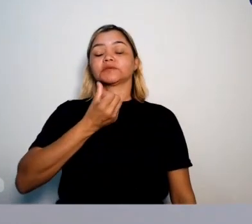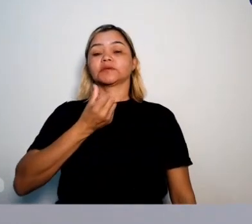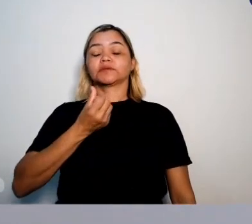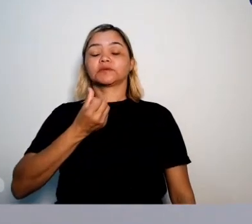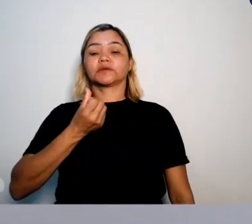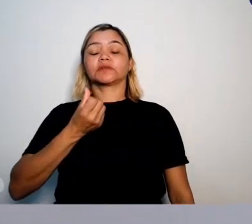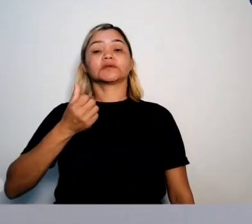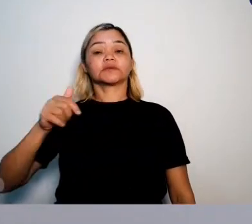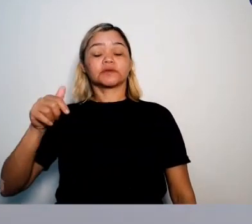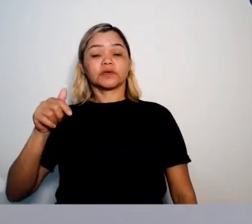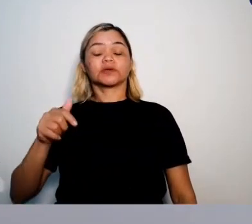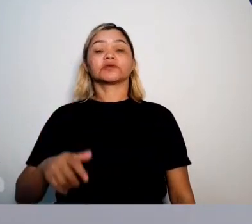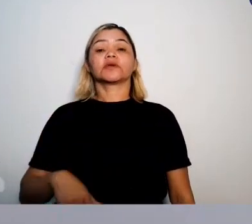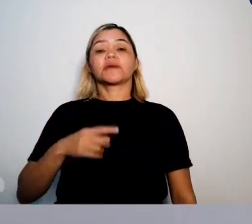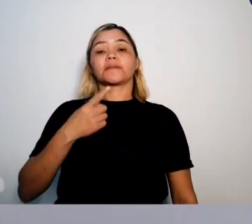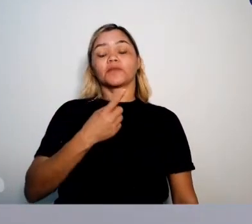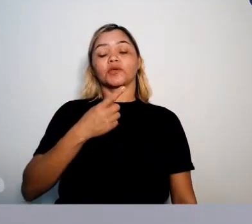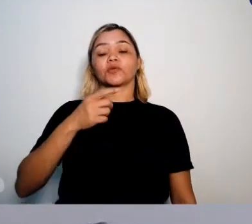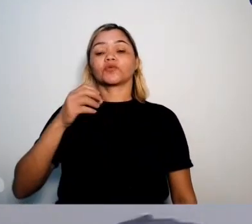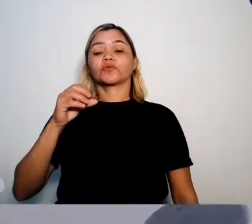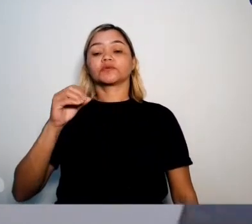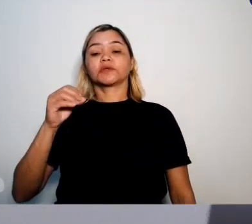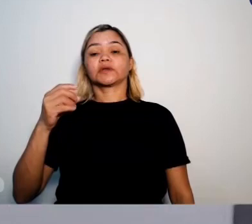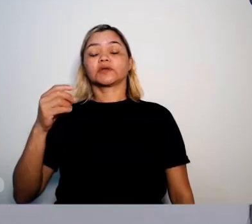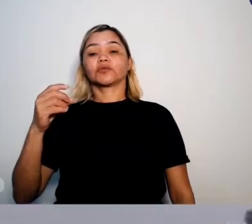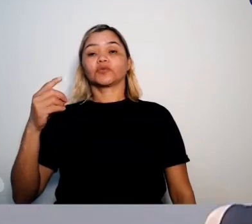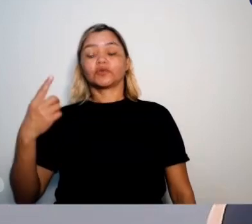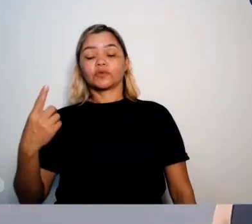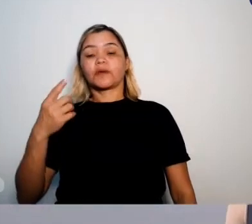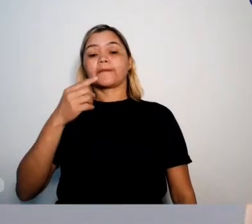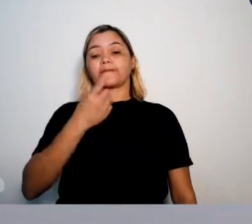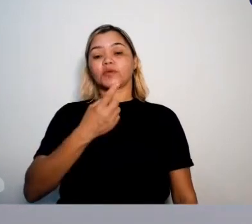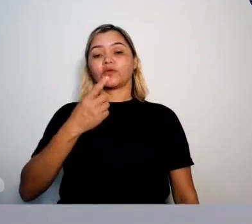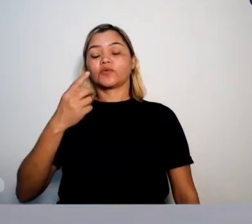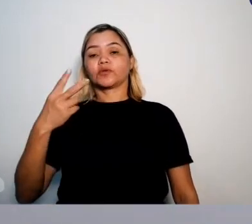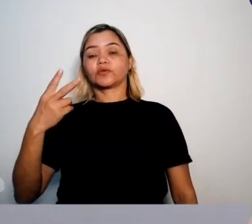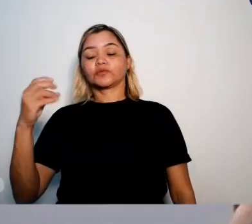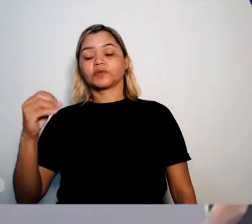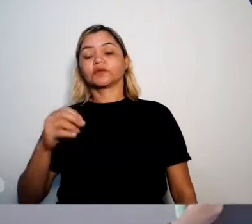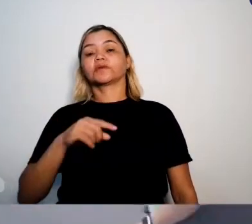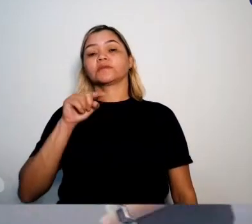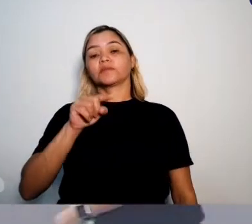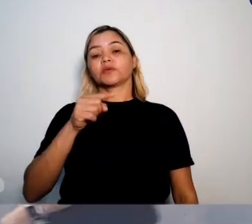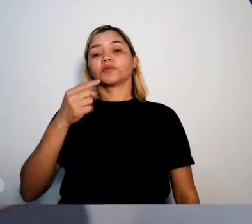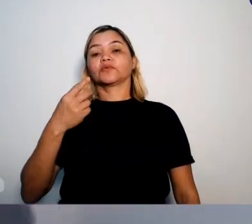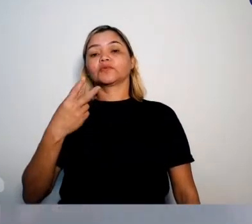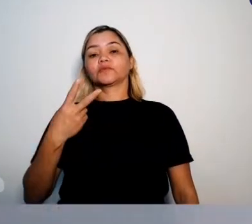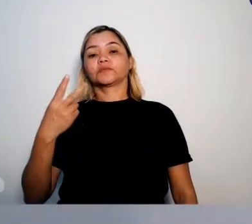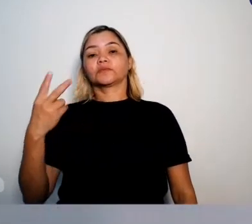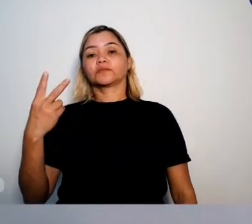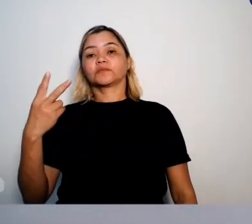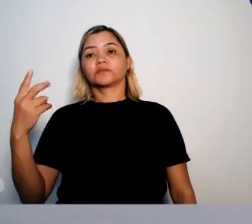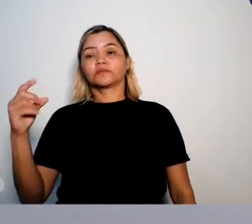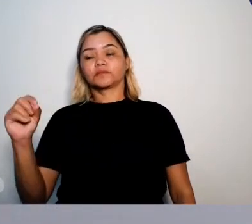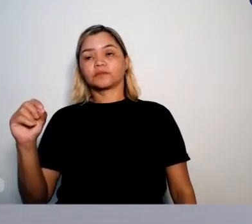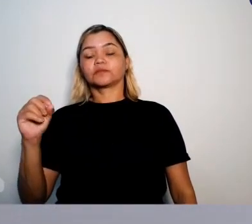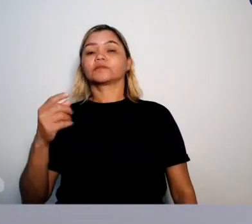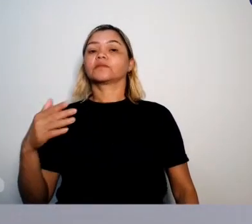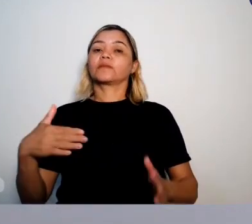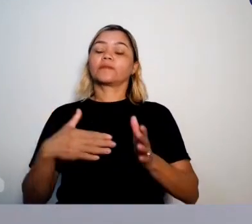667, 1.101, 1.200, 1.210 ao